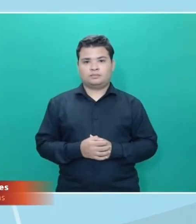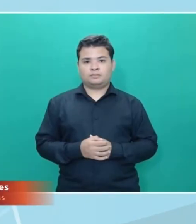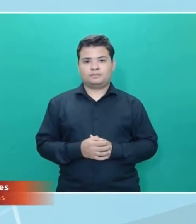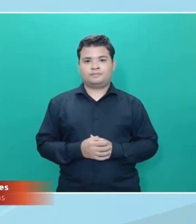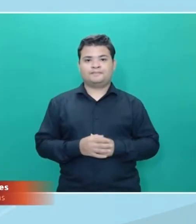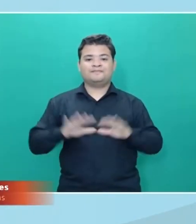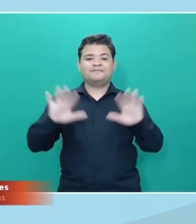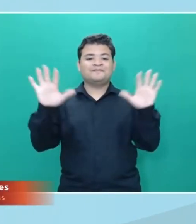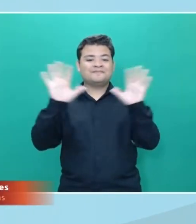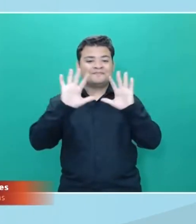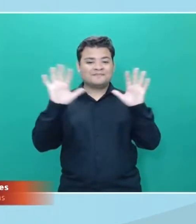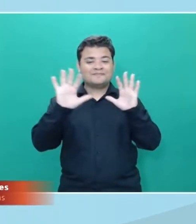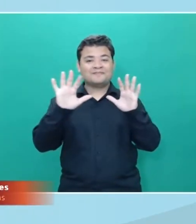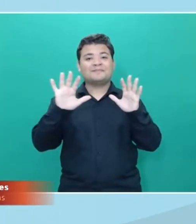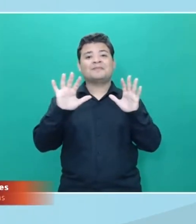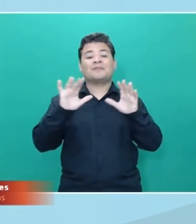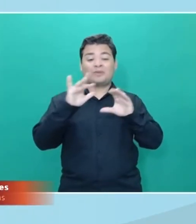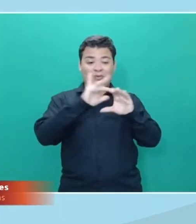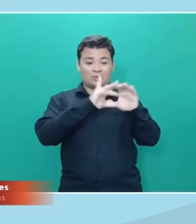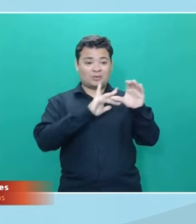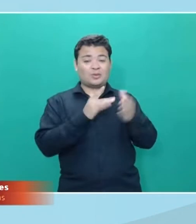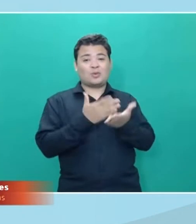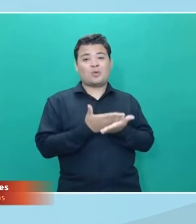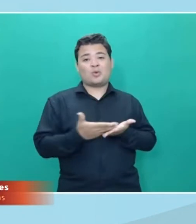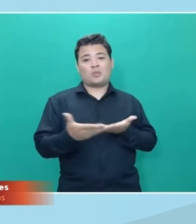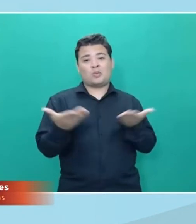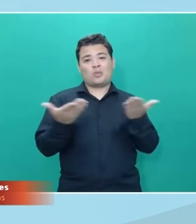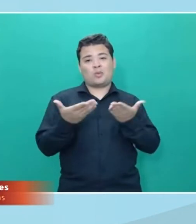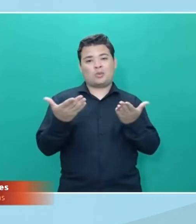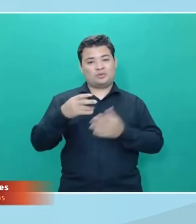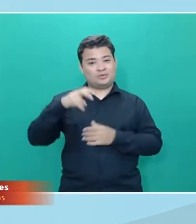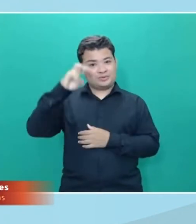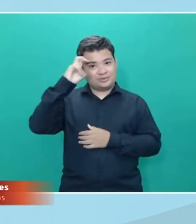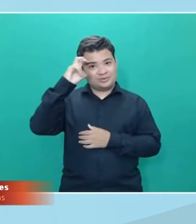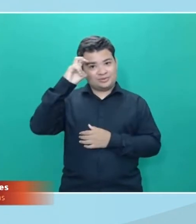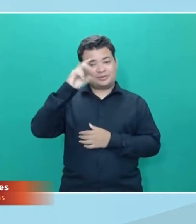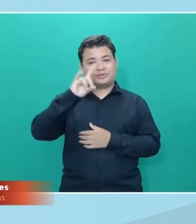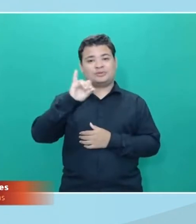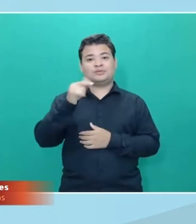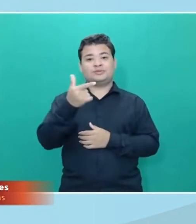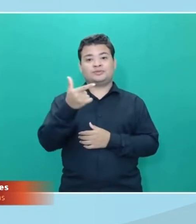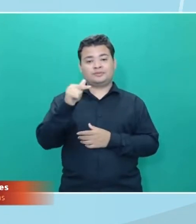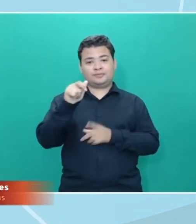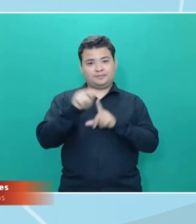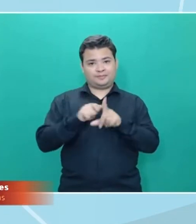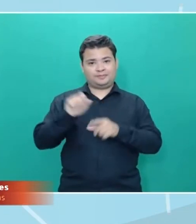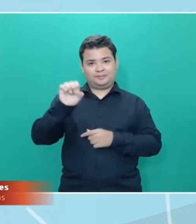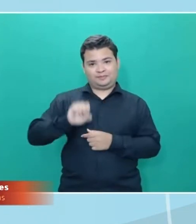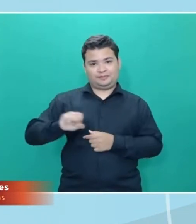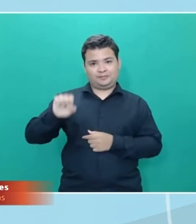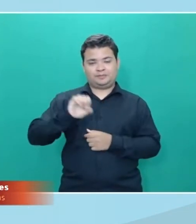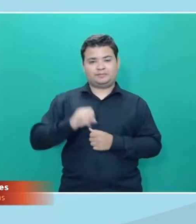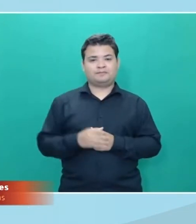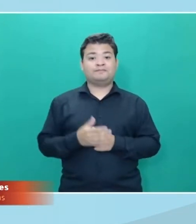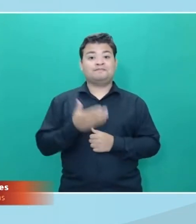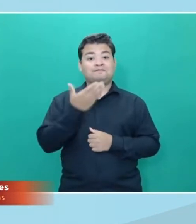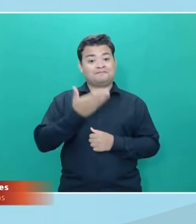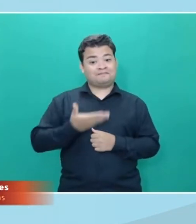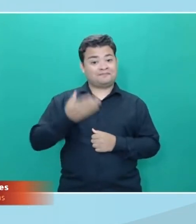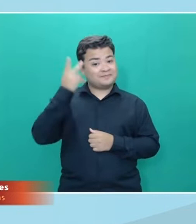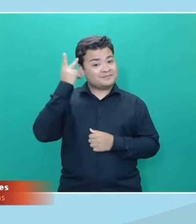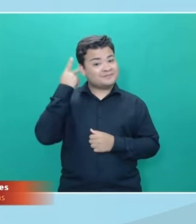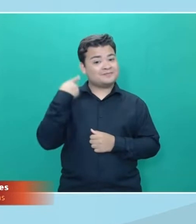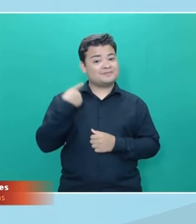Olá, está começando Conexões dessa quinta-feira, dia 27 de outubro. Eu sou a Camila Maia, uma mulher branca, de